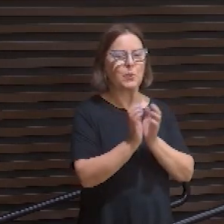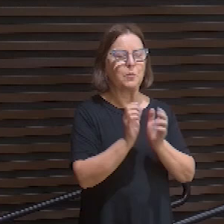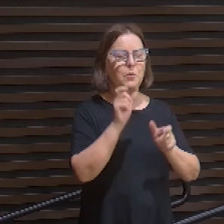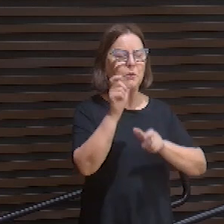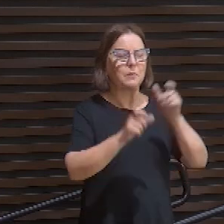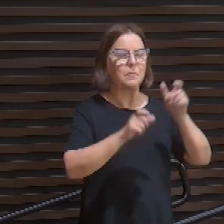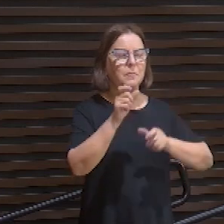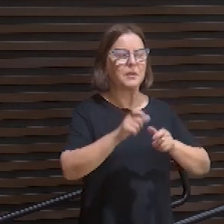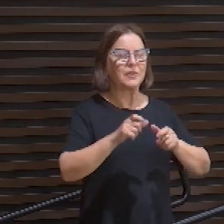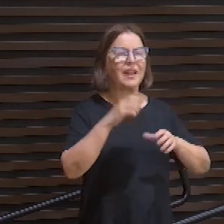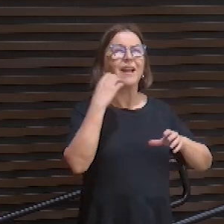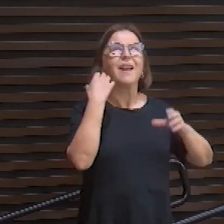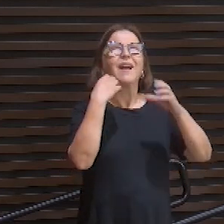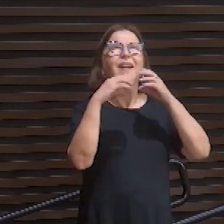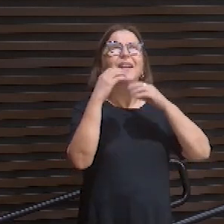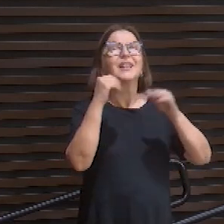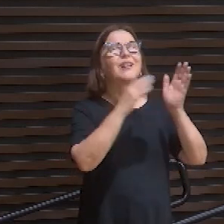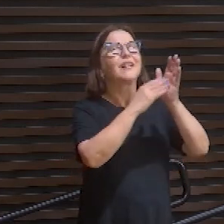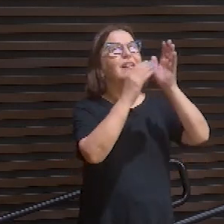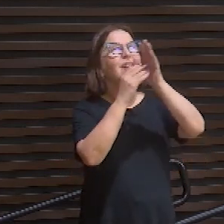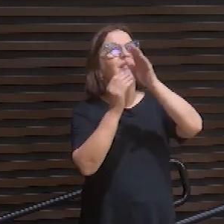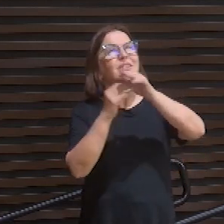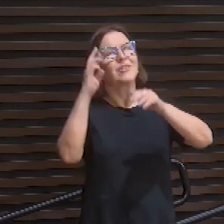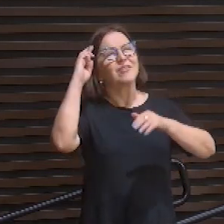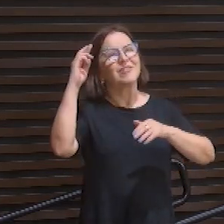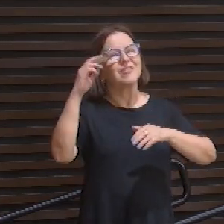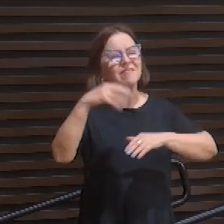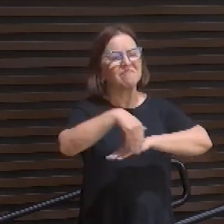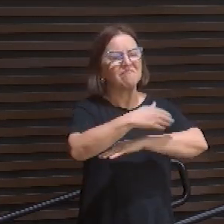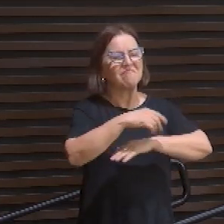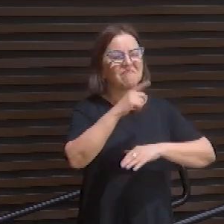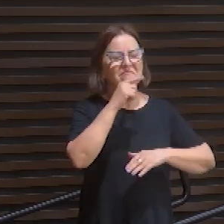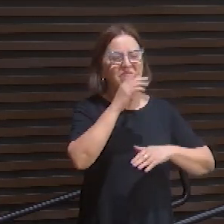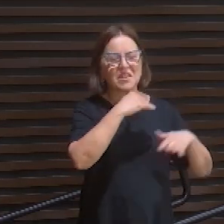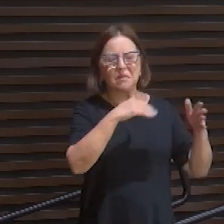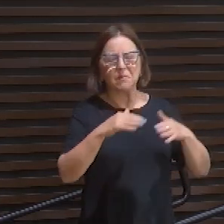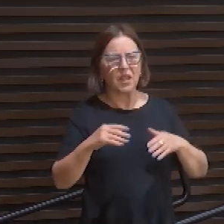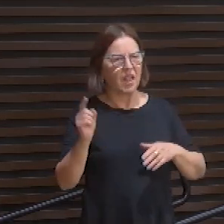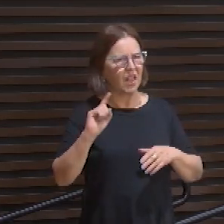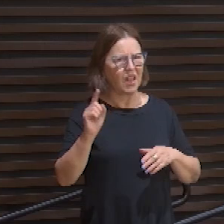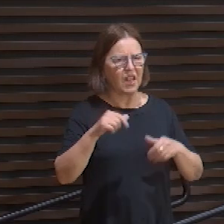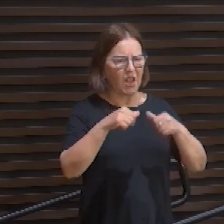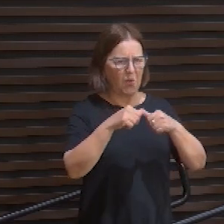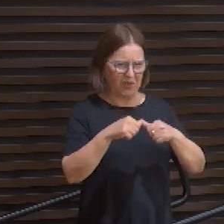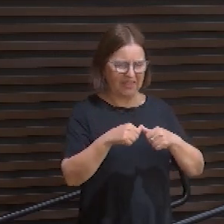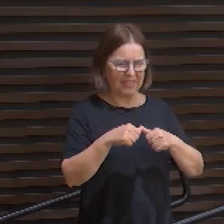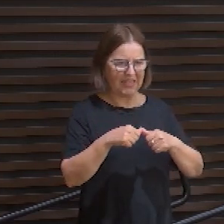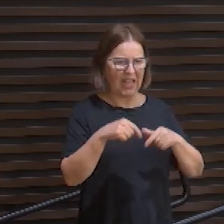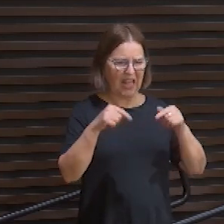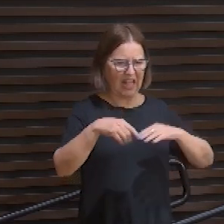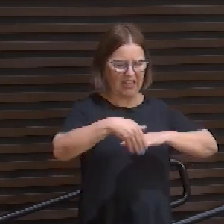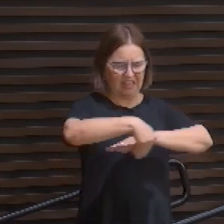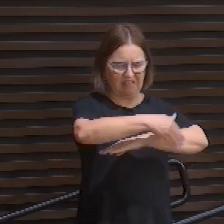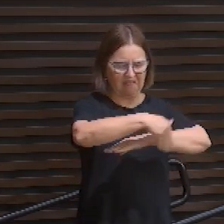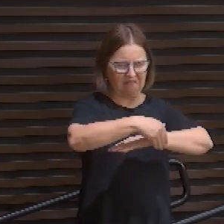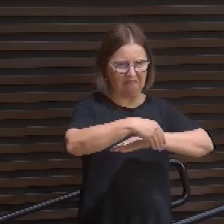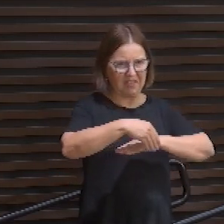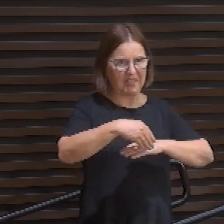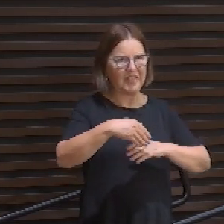louvando aqui o templo do Senhor, que não está na Avenida Paraná 76, 76A, mas aqui na Avenida